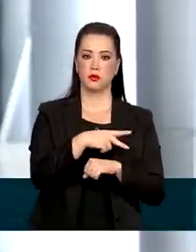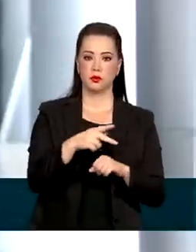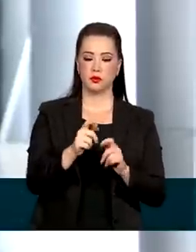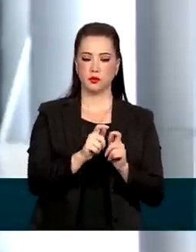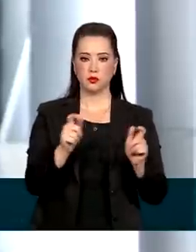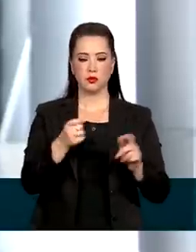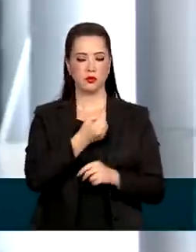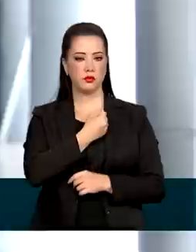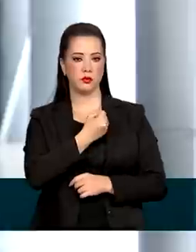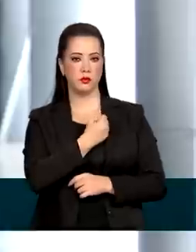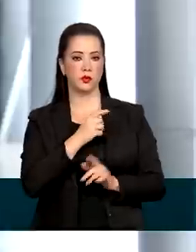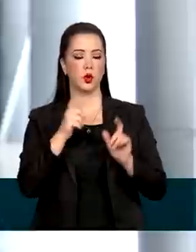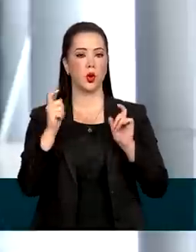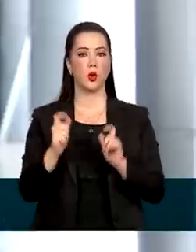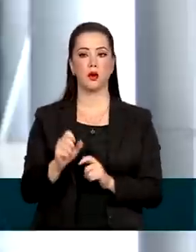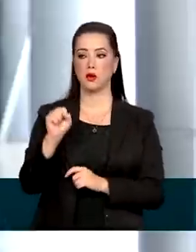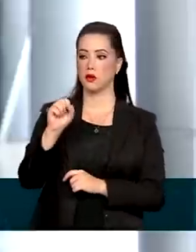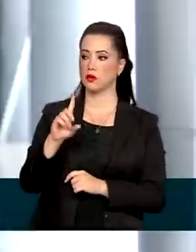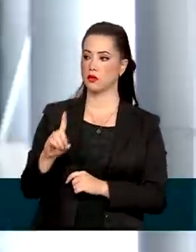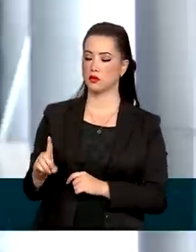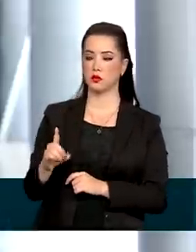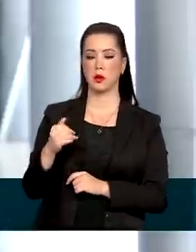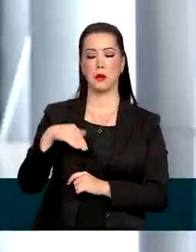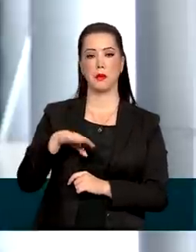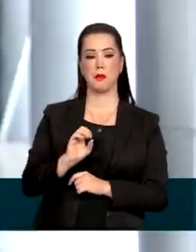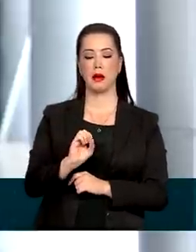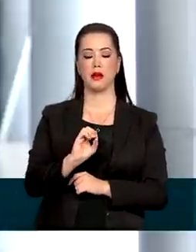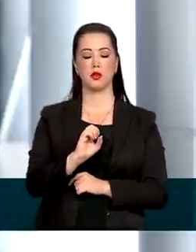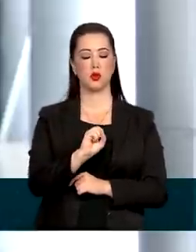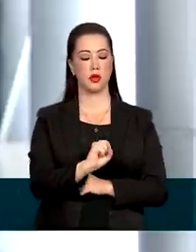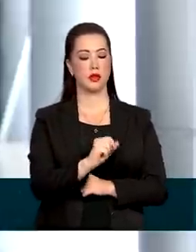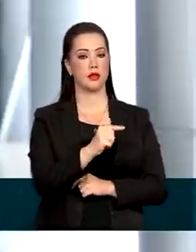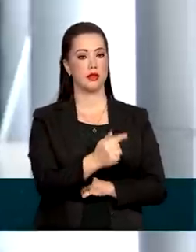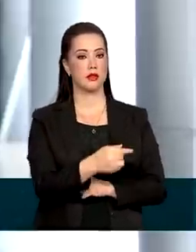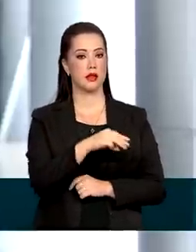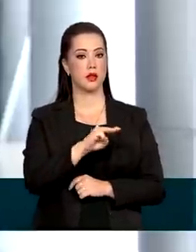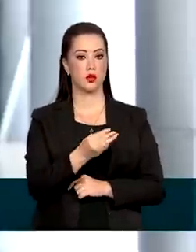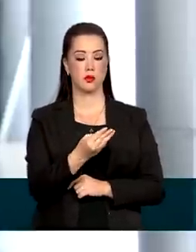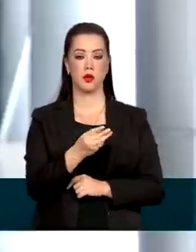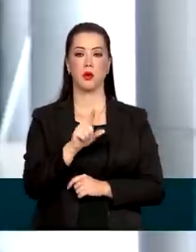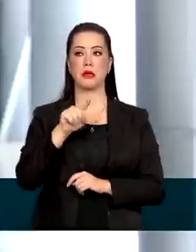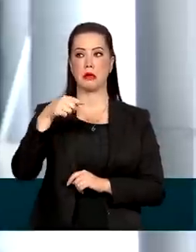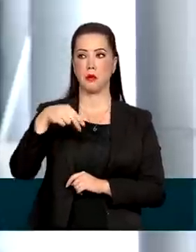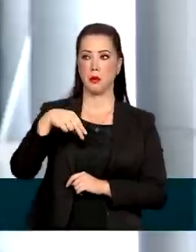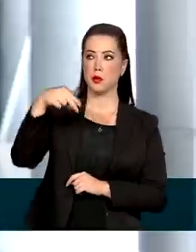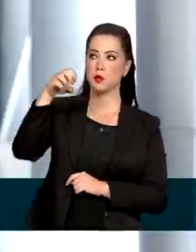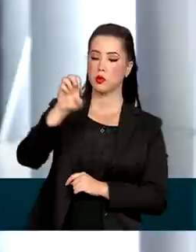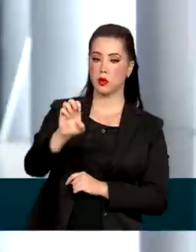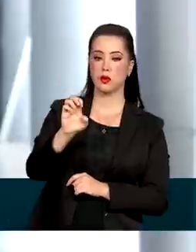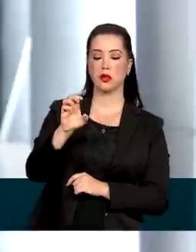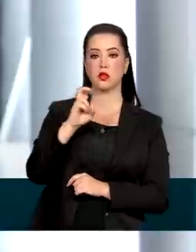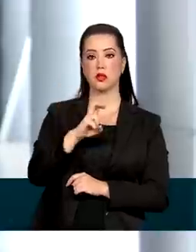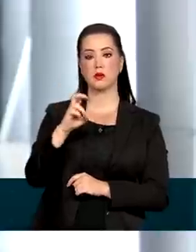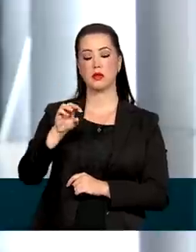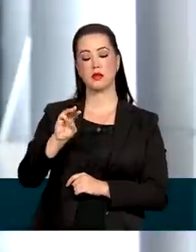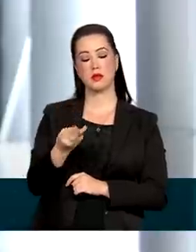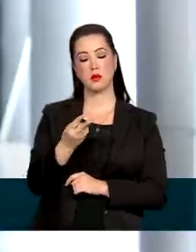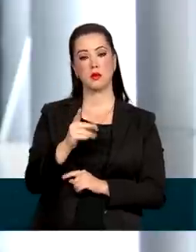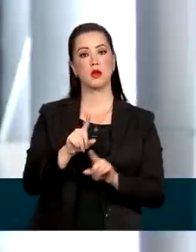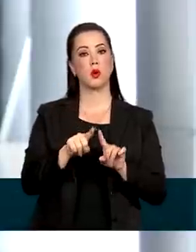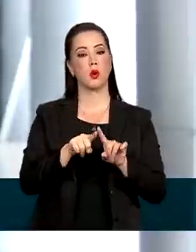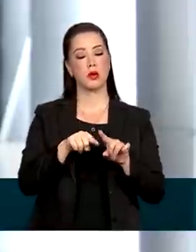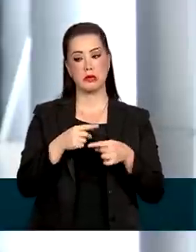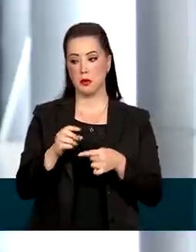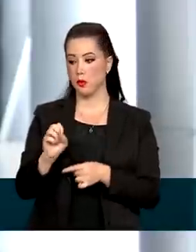na região sudeste que tem mais de 87 milhões em seguida veio no nordeste com 55 milhões o sul